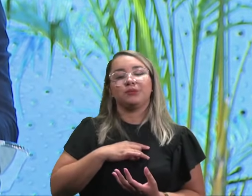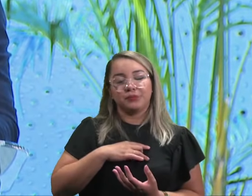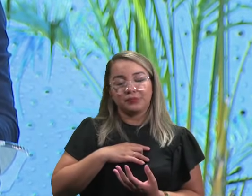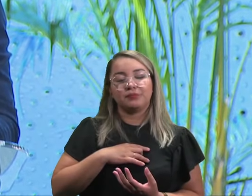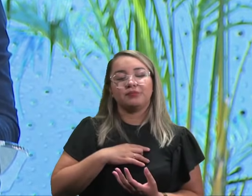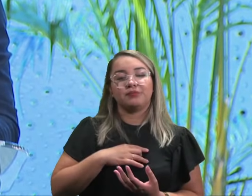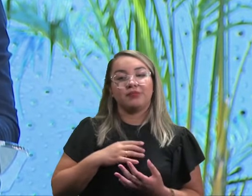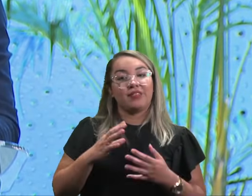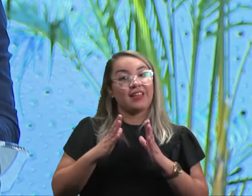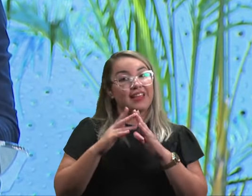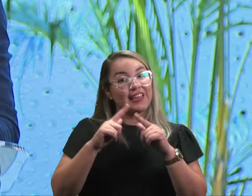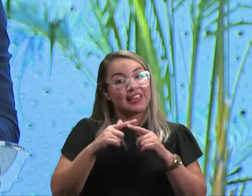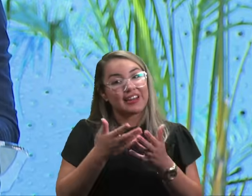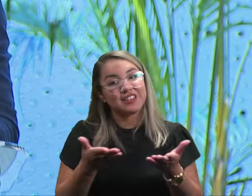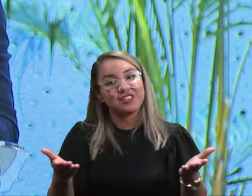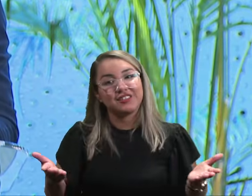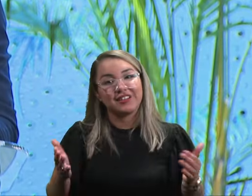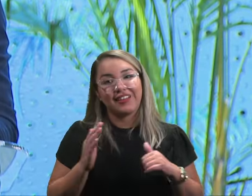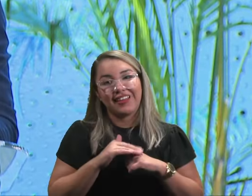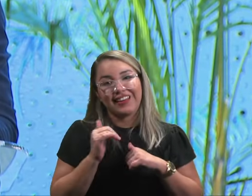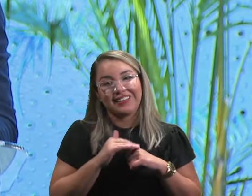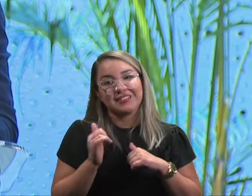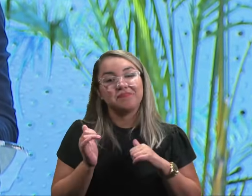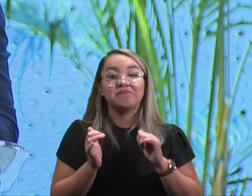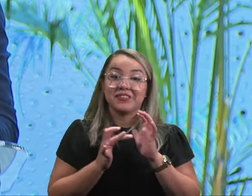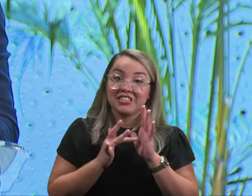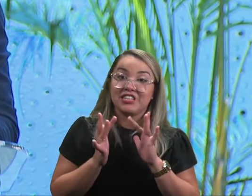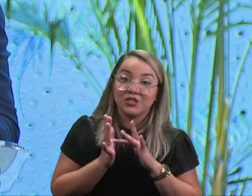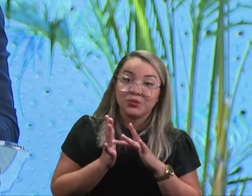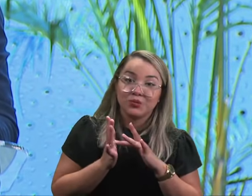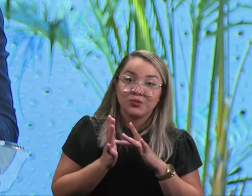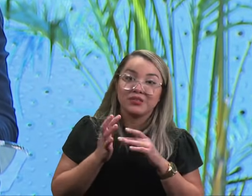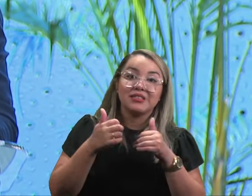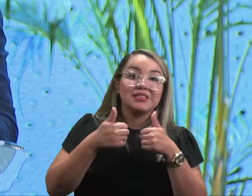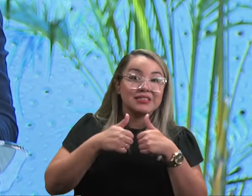querida, Jesus está